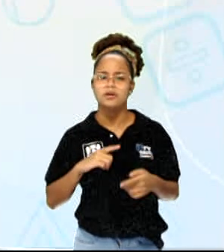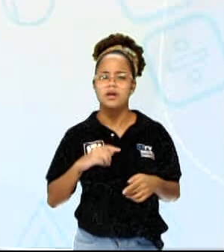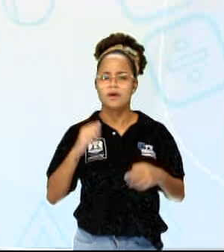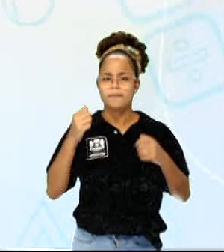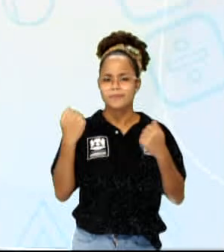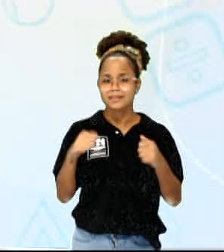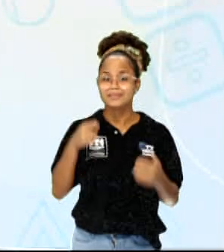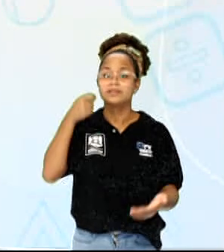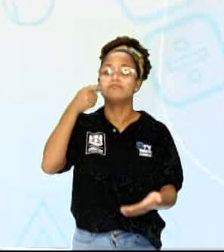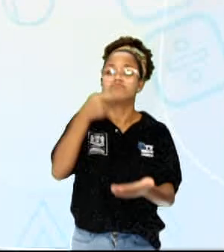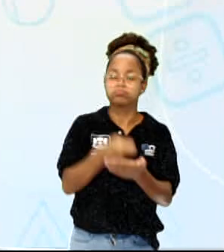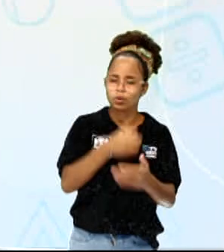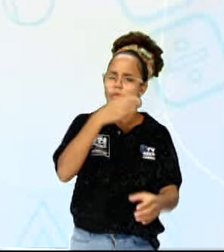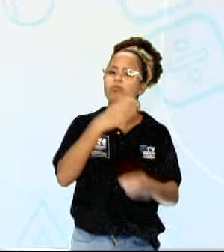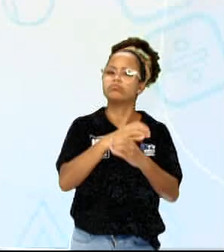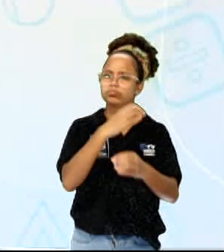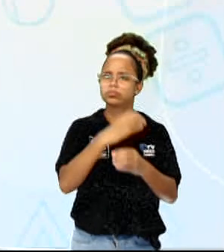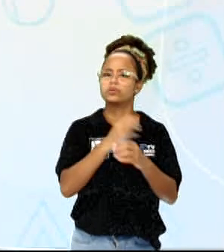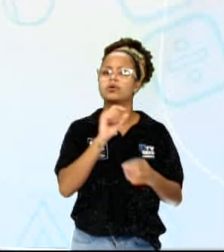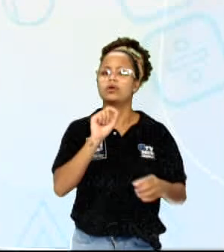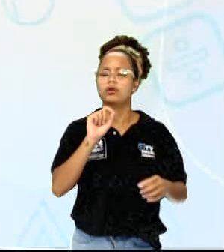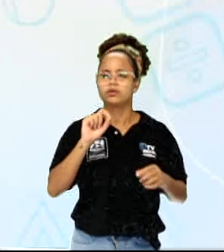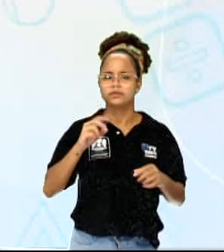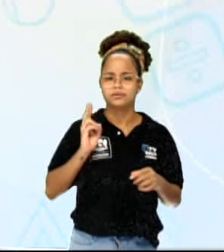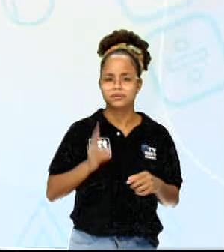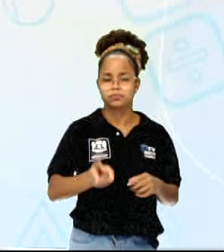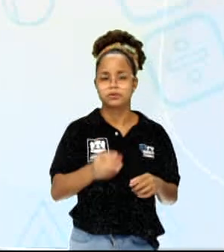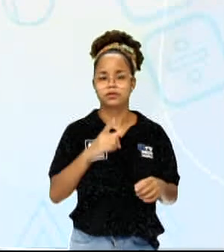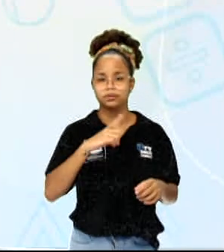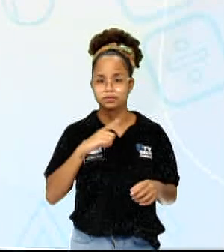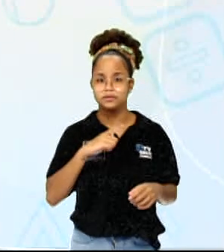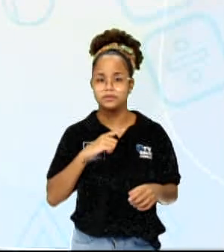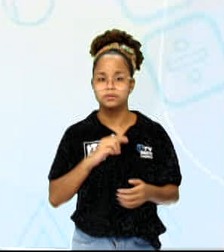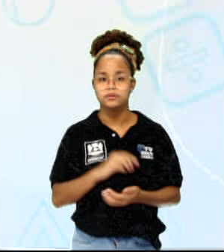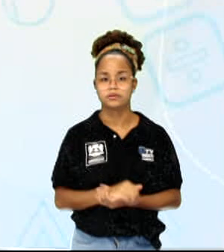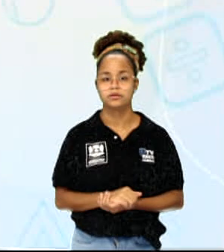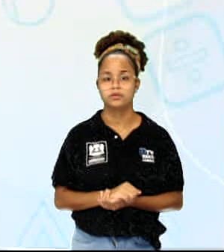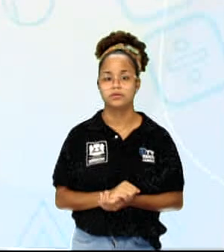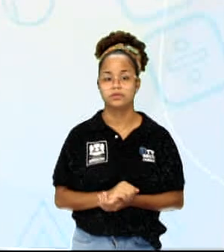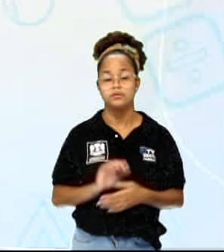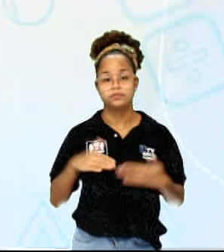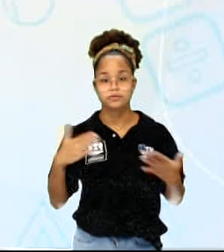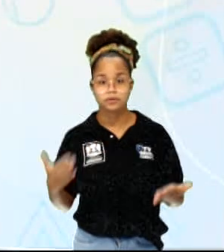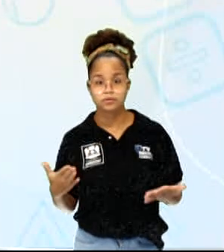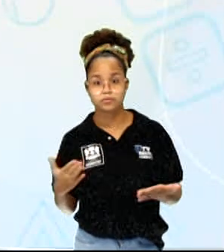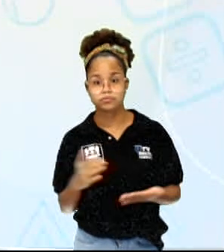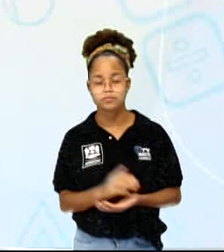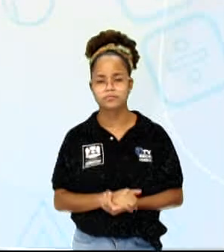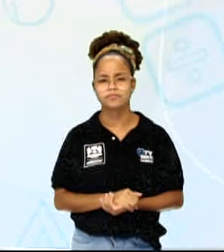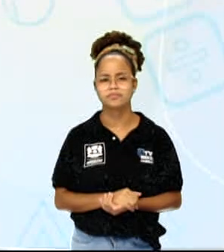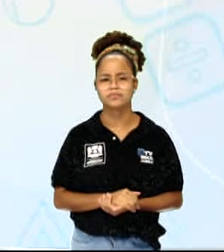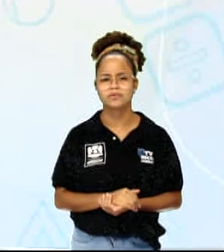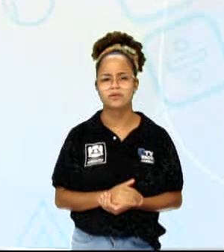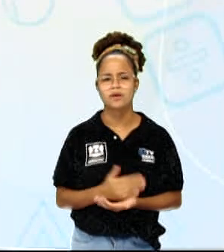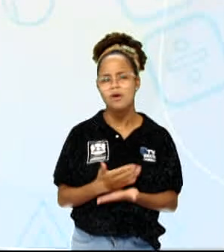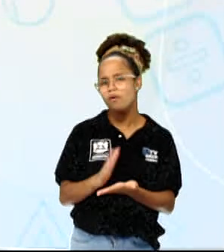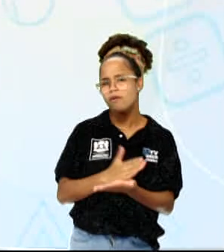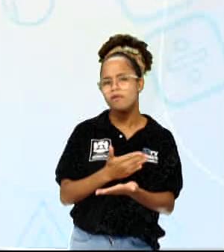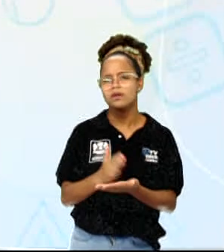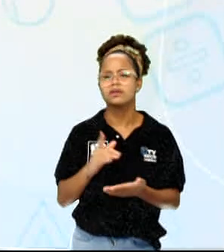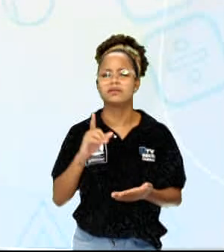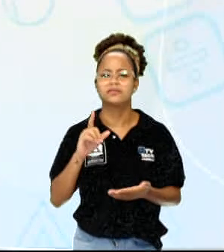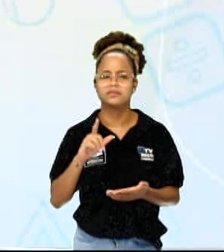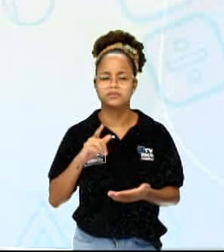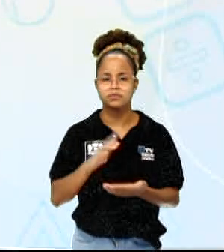obrigatoriamente comunicados por eles a quaisquer dos seguintes órgãos. Então, qualquer maus tratos que os